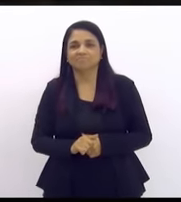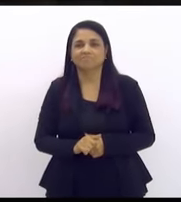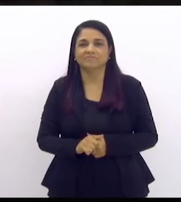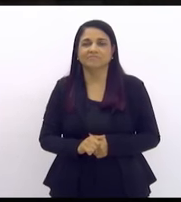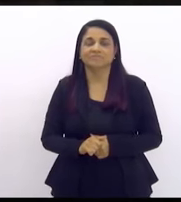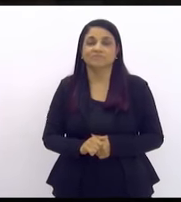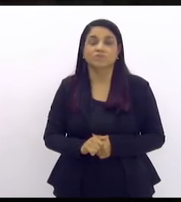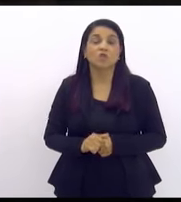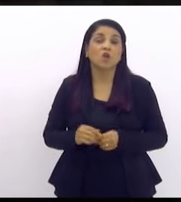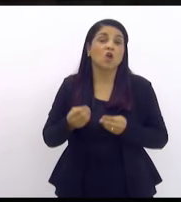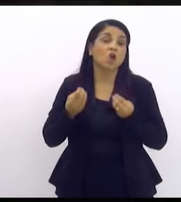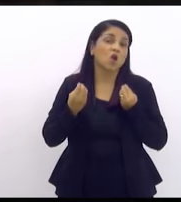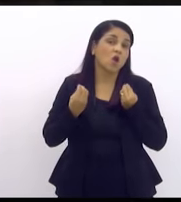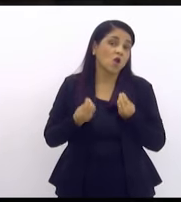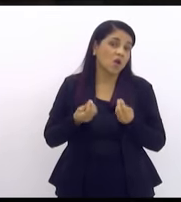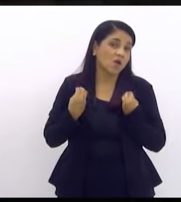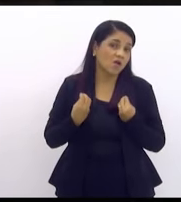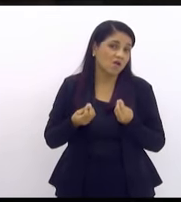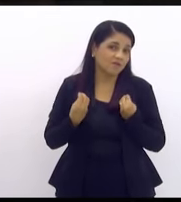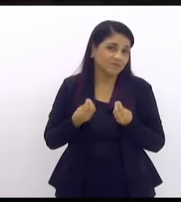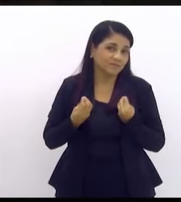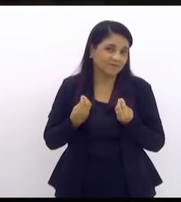não há como